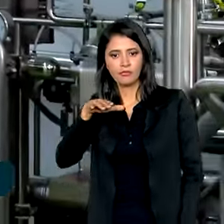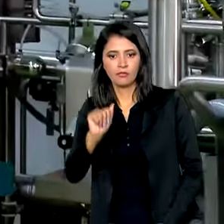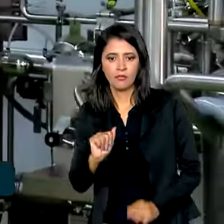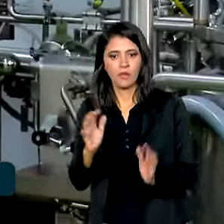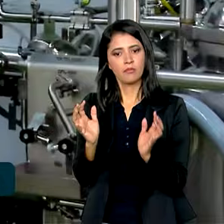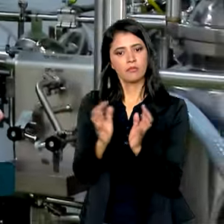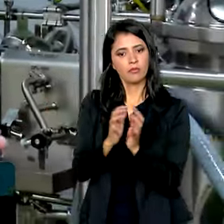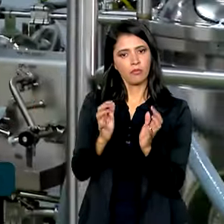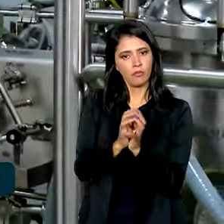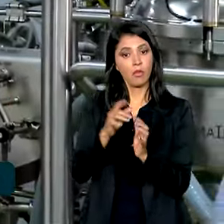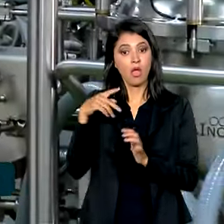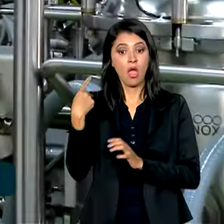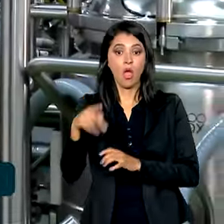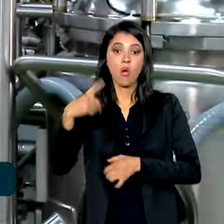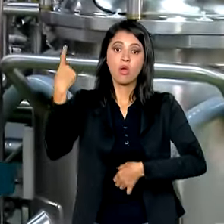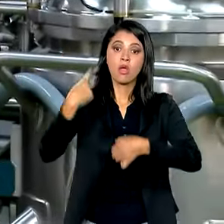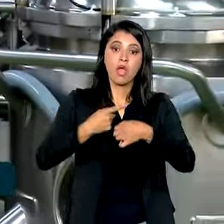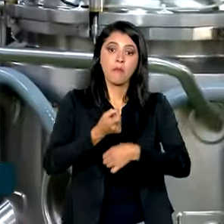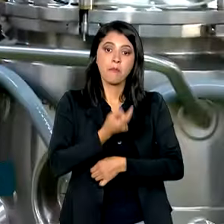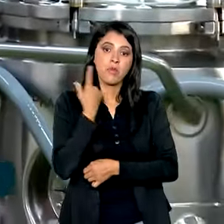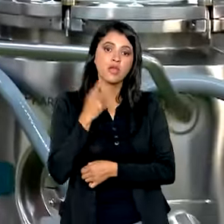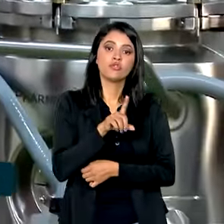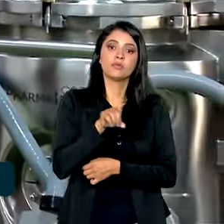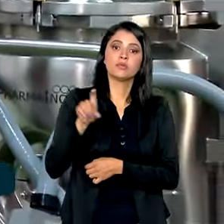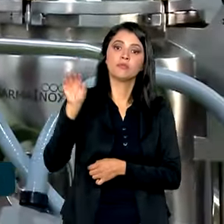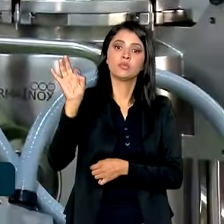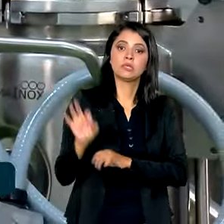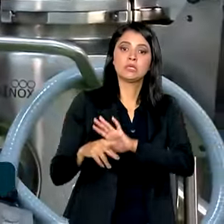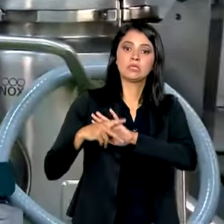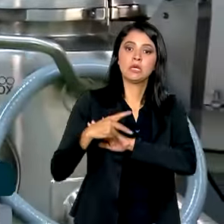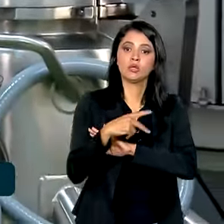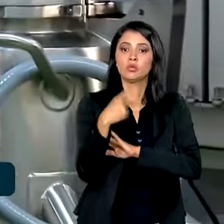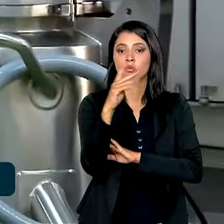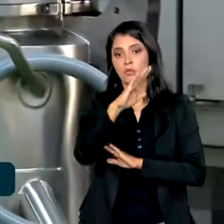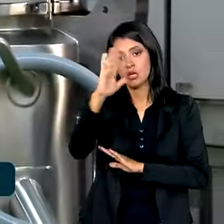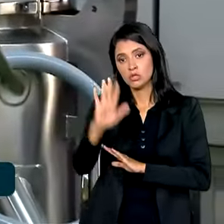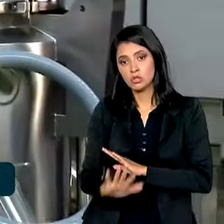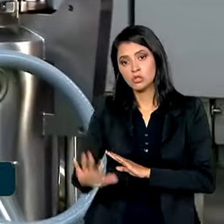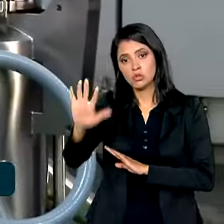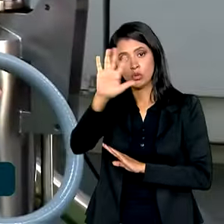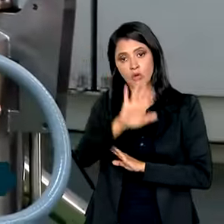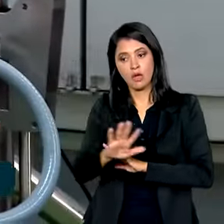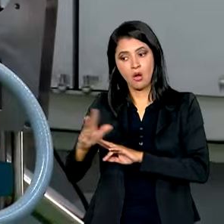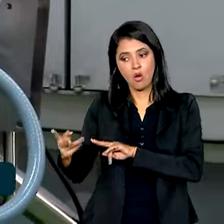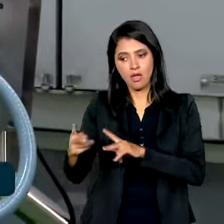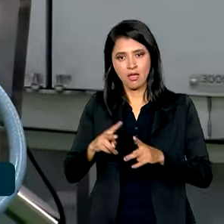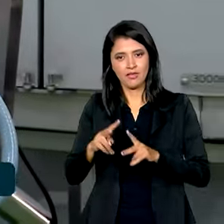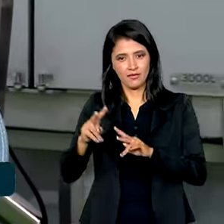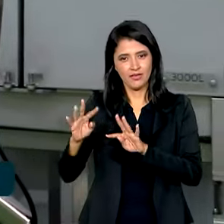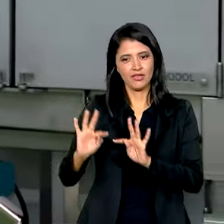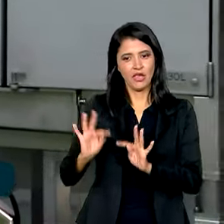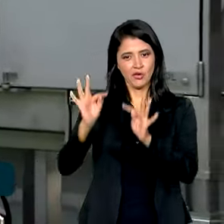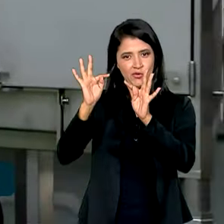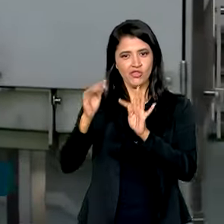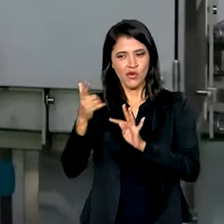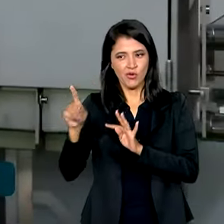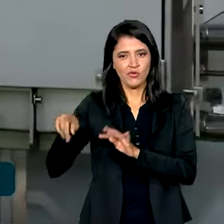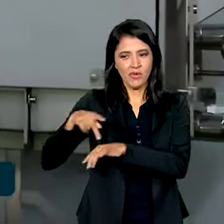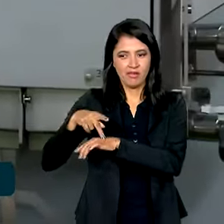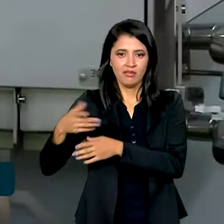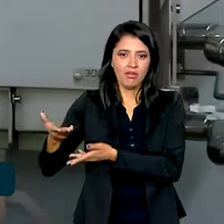a produção do medicamento vai ser 100% nacional. O processo de transferência de tecnologia com outros